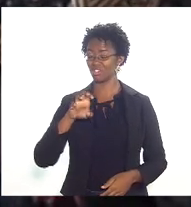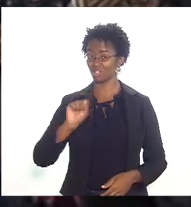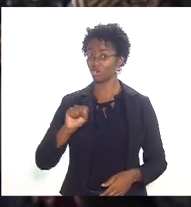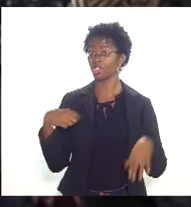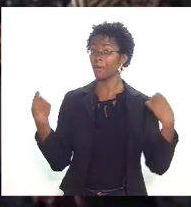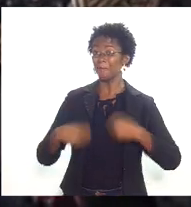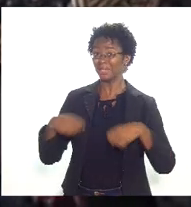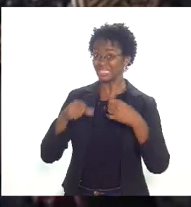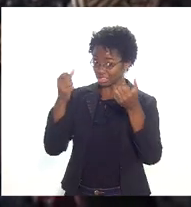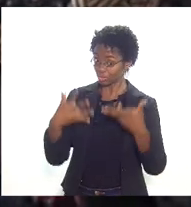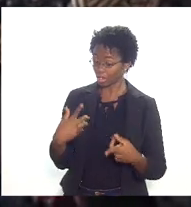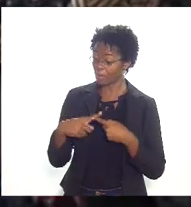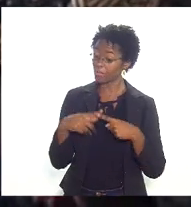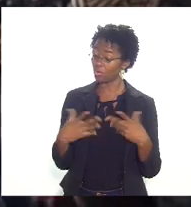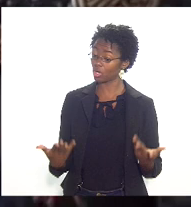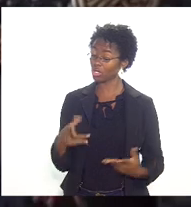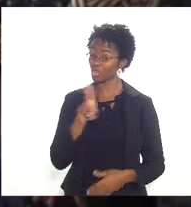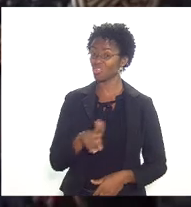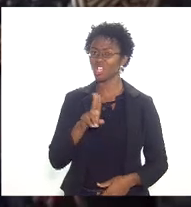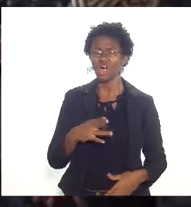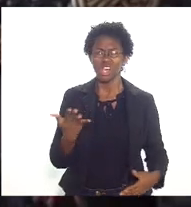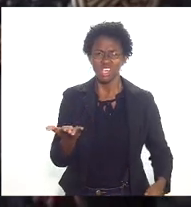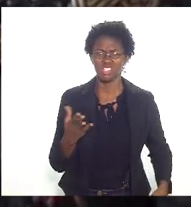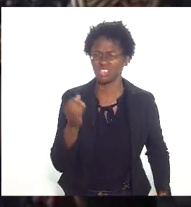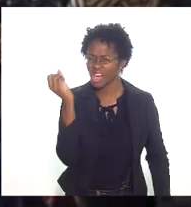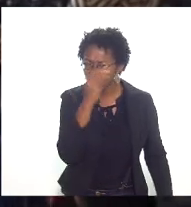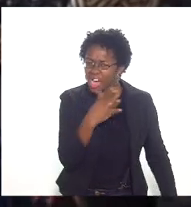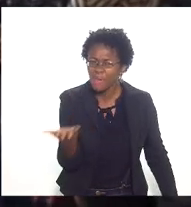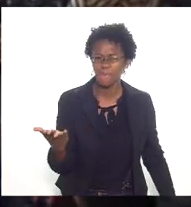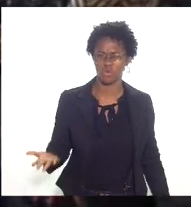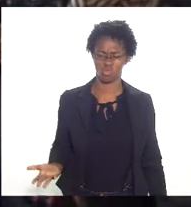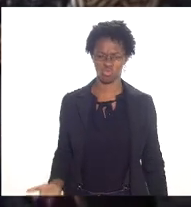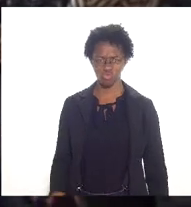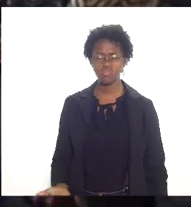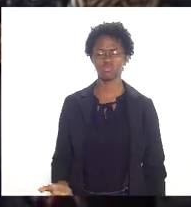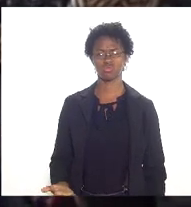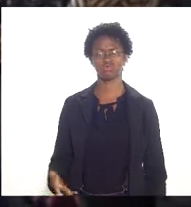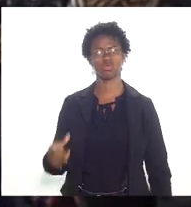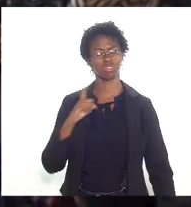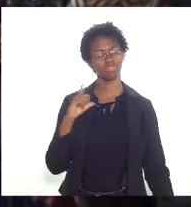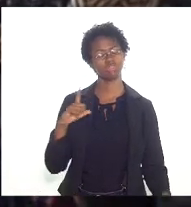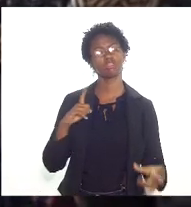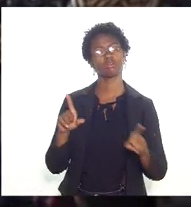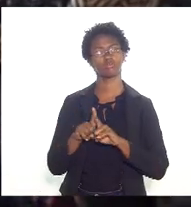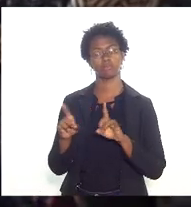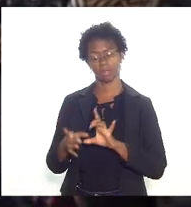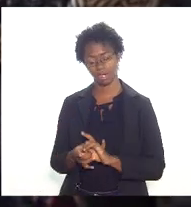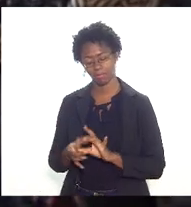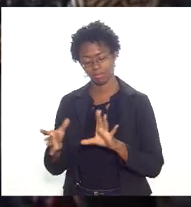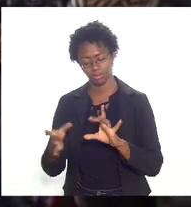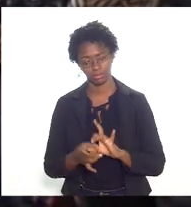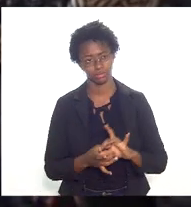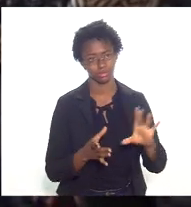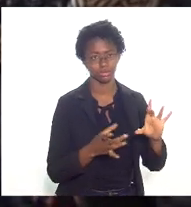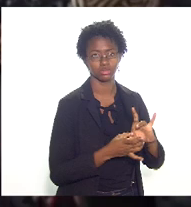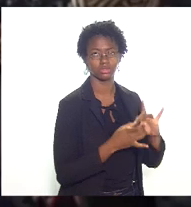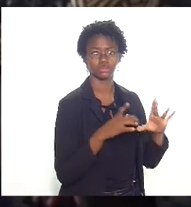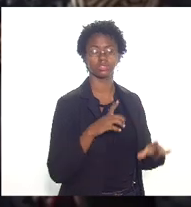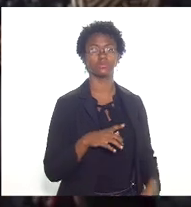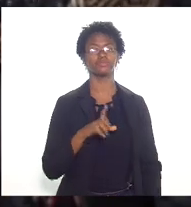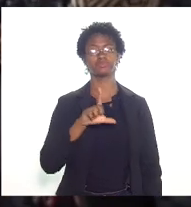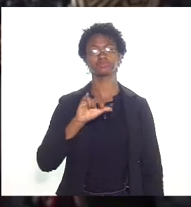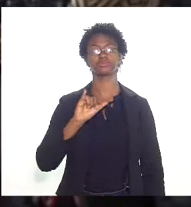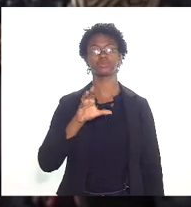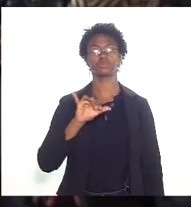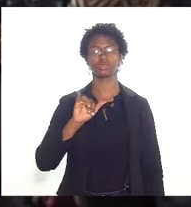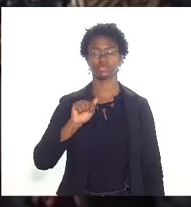porque foram gasto de forma absurda nós tivemos dispensa de licitação também Presidente pela contratação